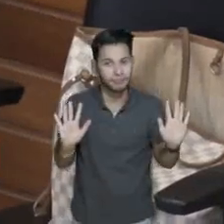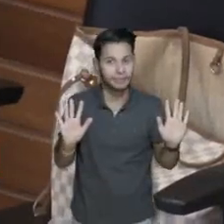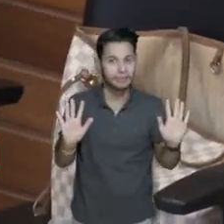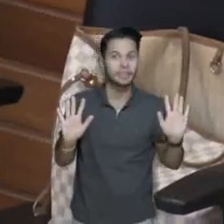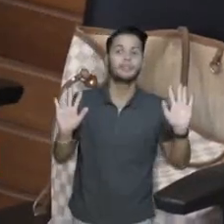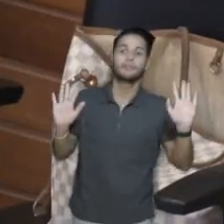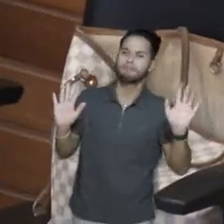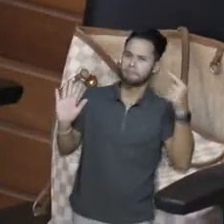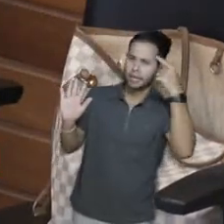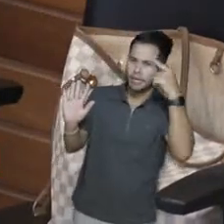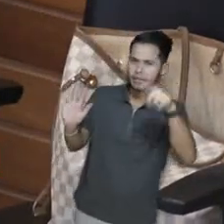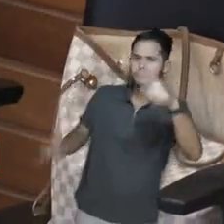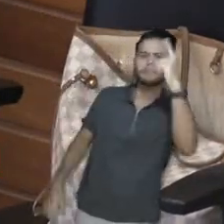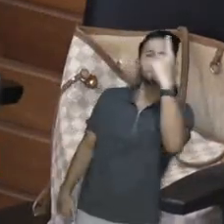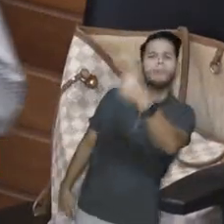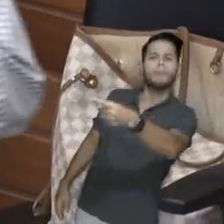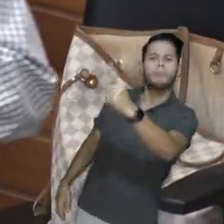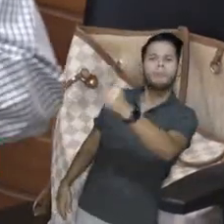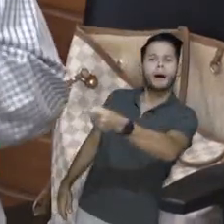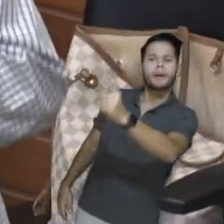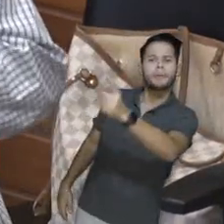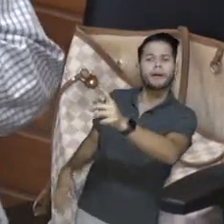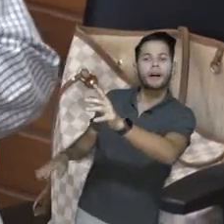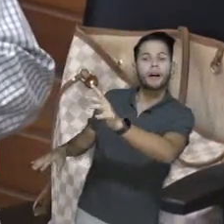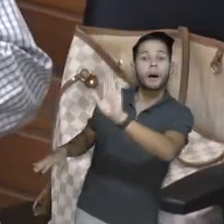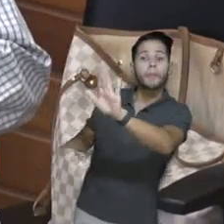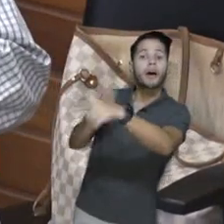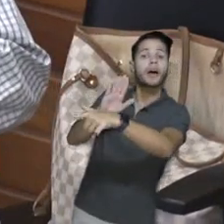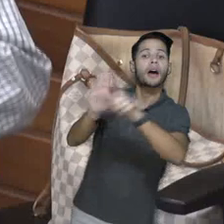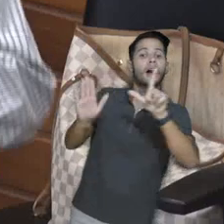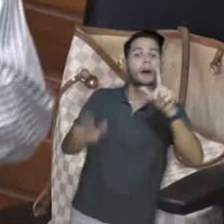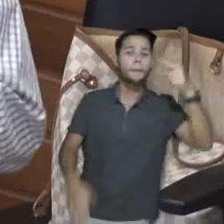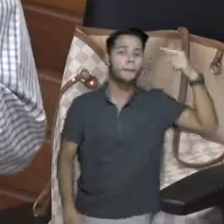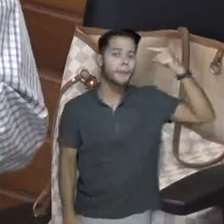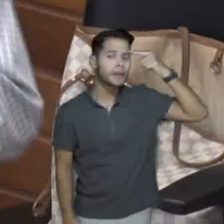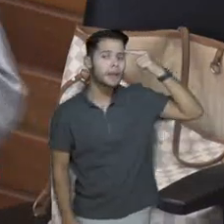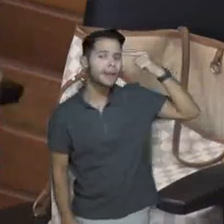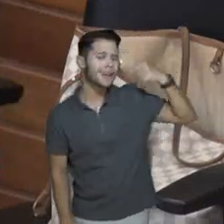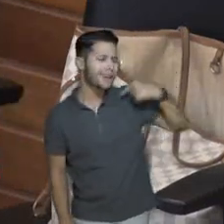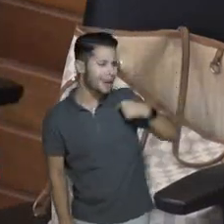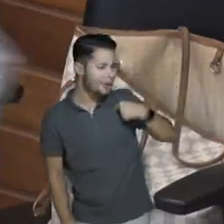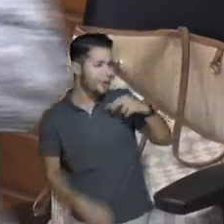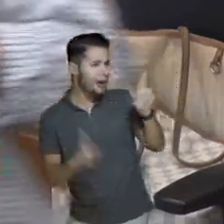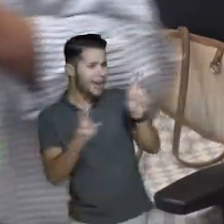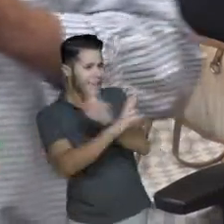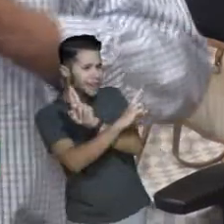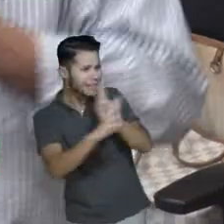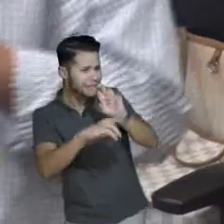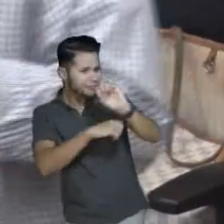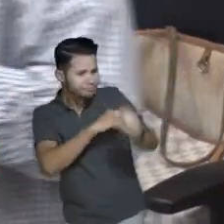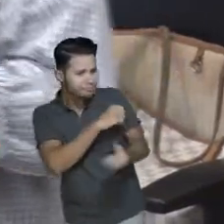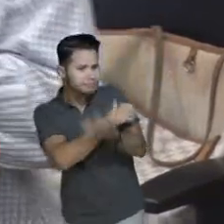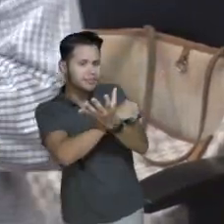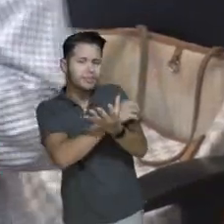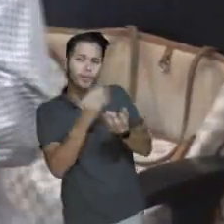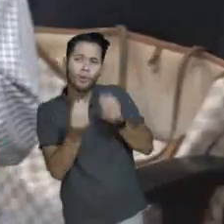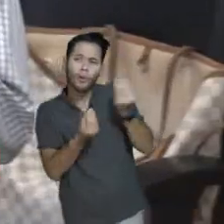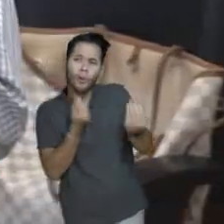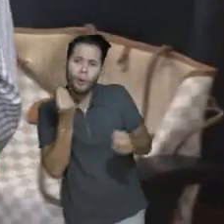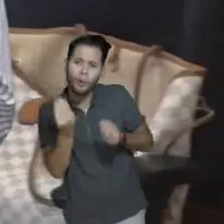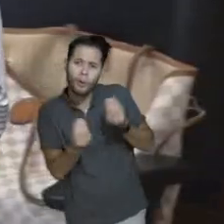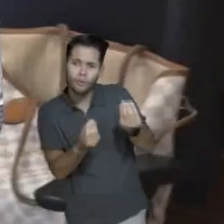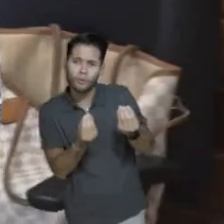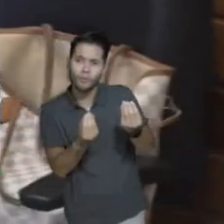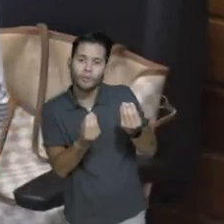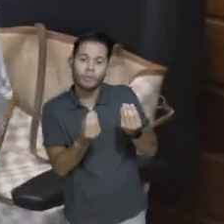o que você tem a ver com a corrupção é o que todos nós temos a ver o que como é que a gente pode ver isso como é que a gente pode tentar dar